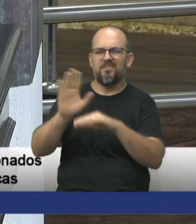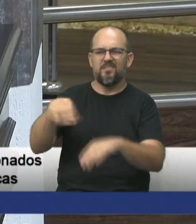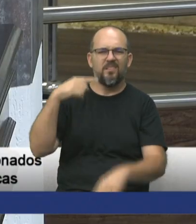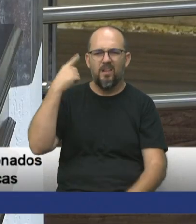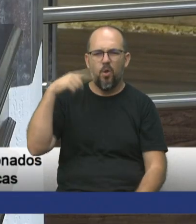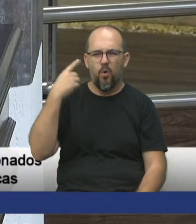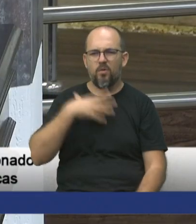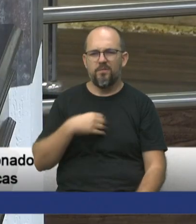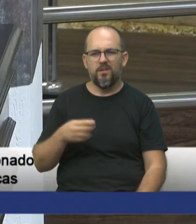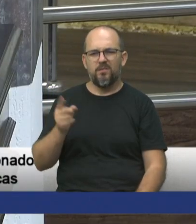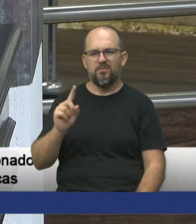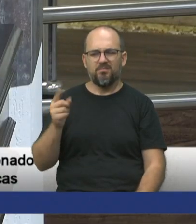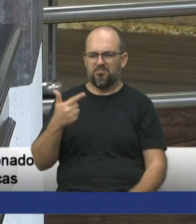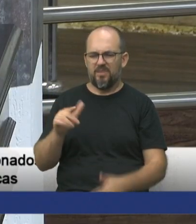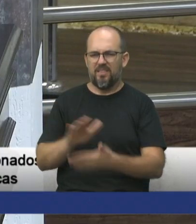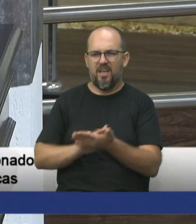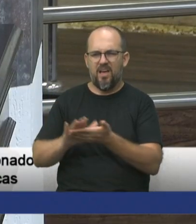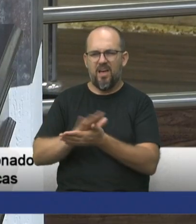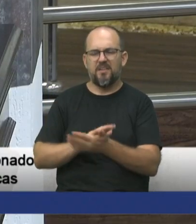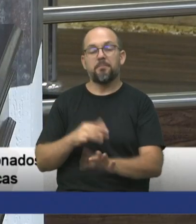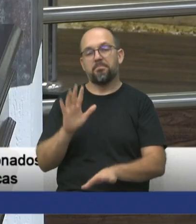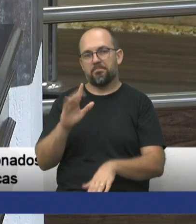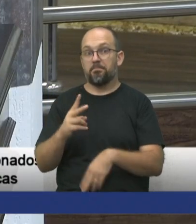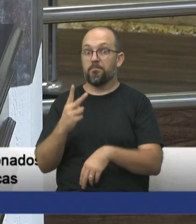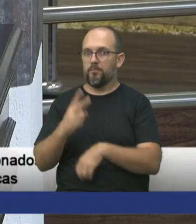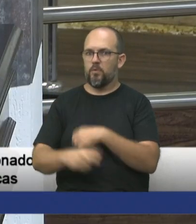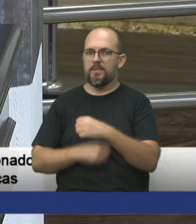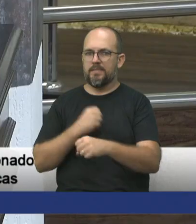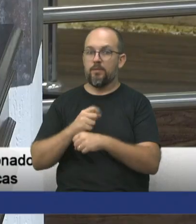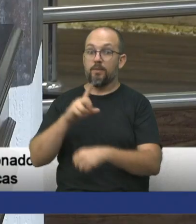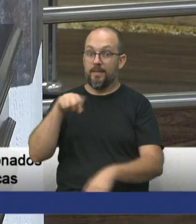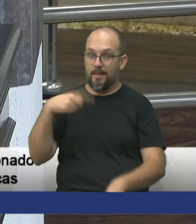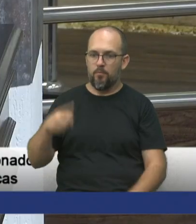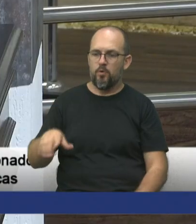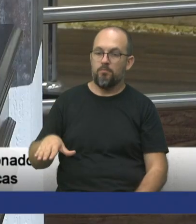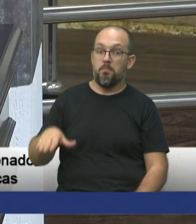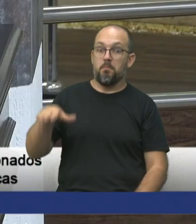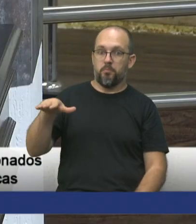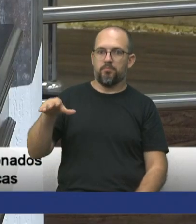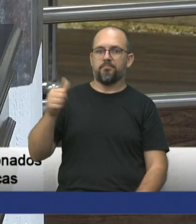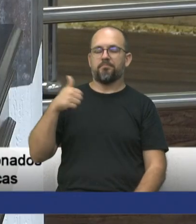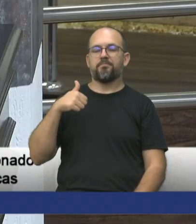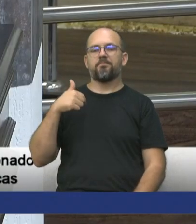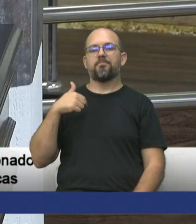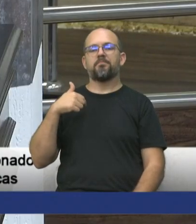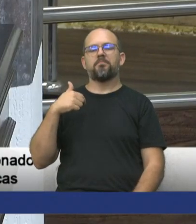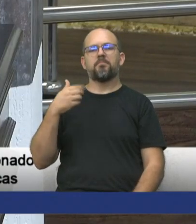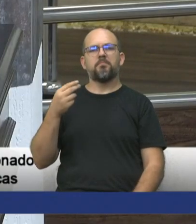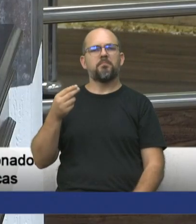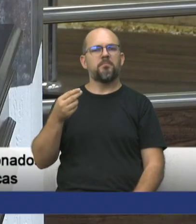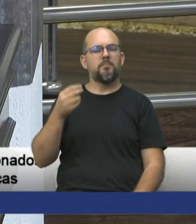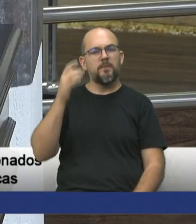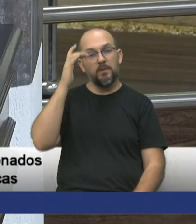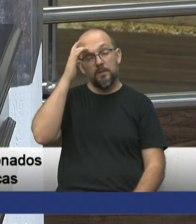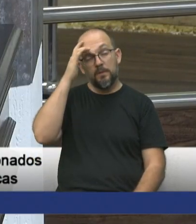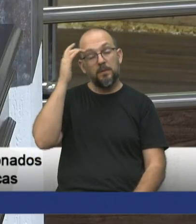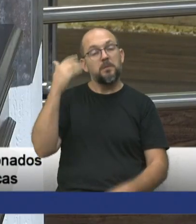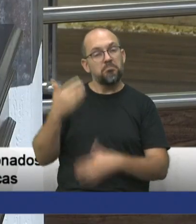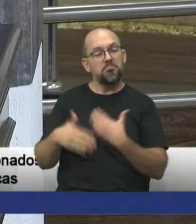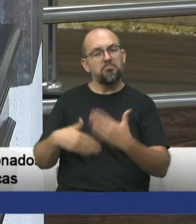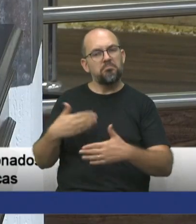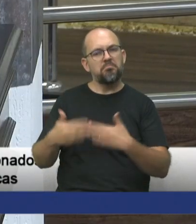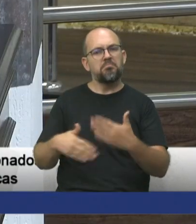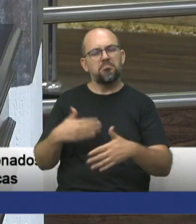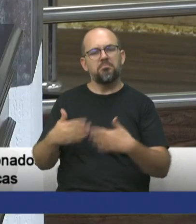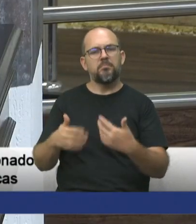nada. Ok, 2 anos depois, voltei, e depois de muito tempo, a gente chegou no